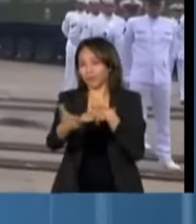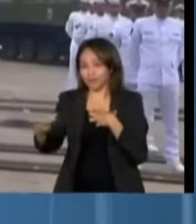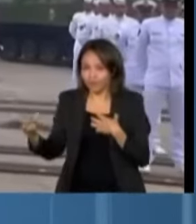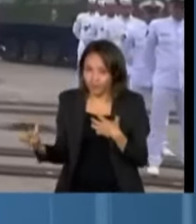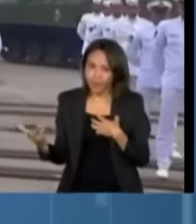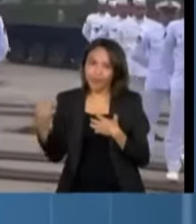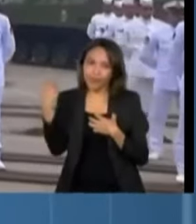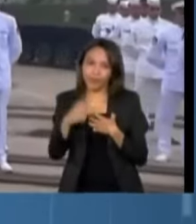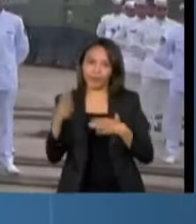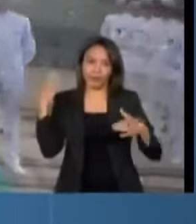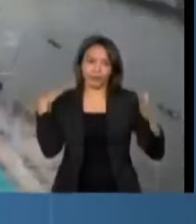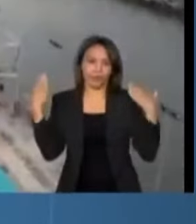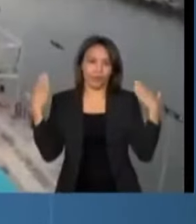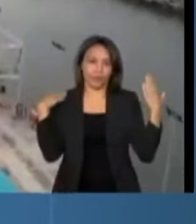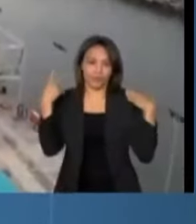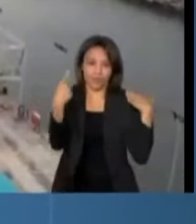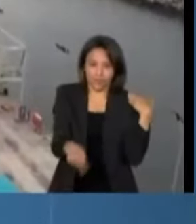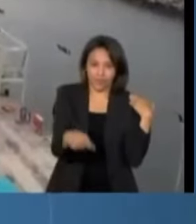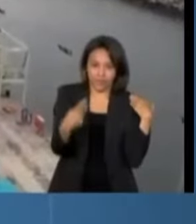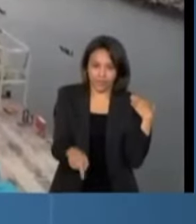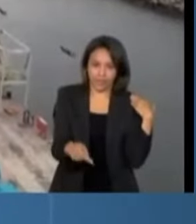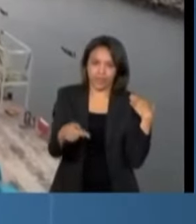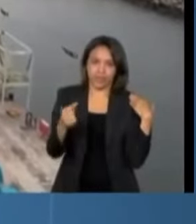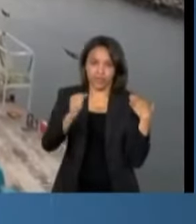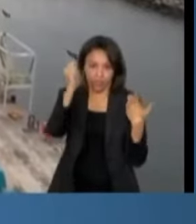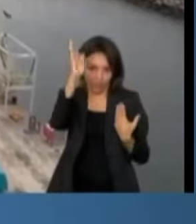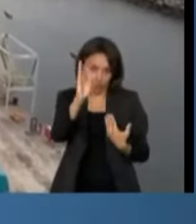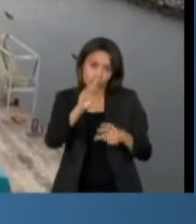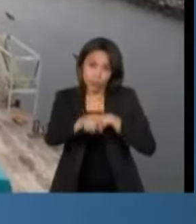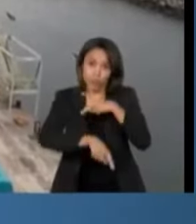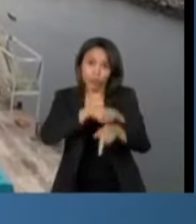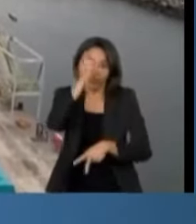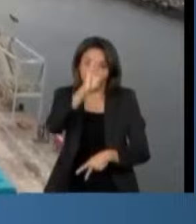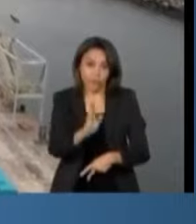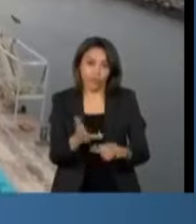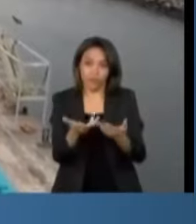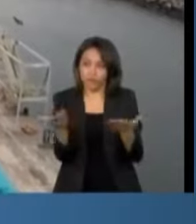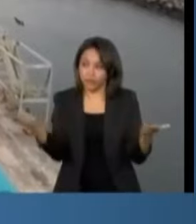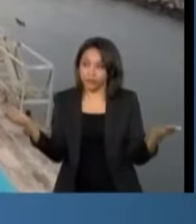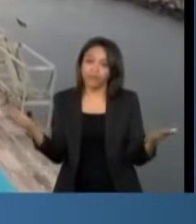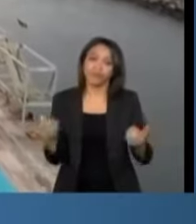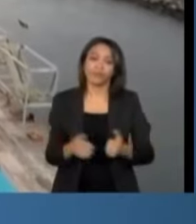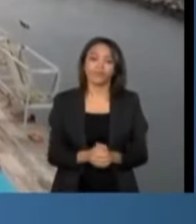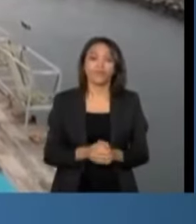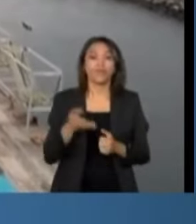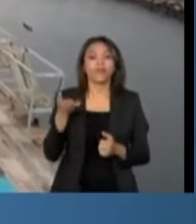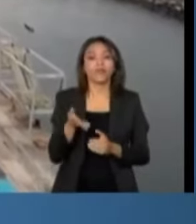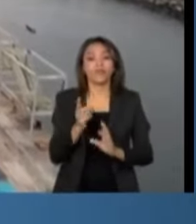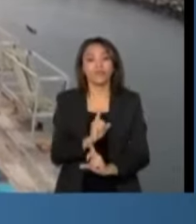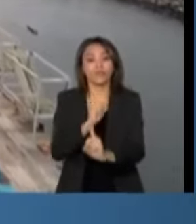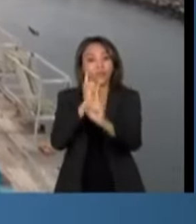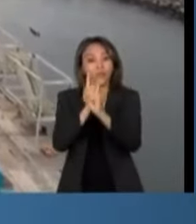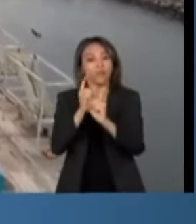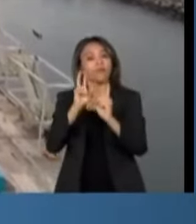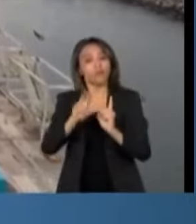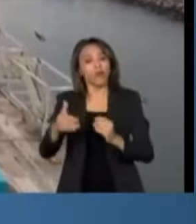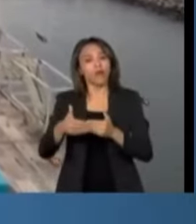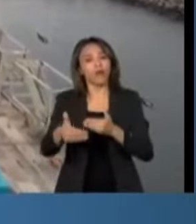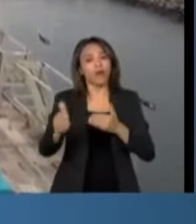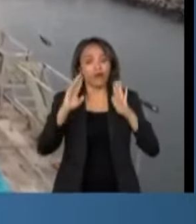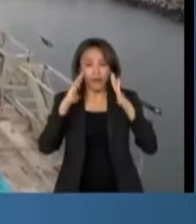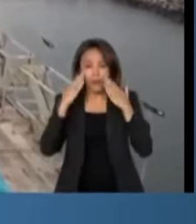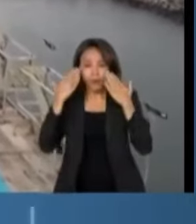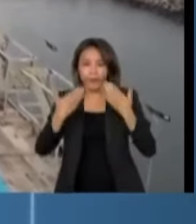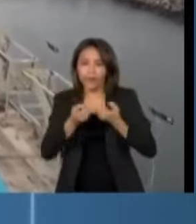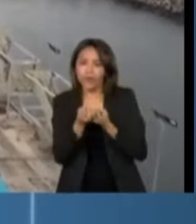das vítimas da ditadura militar do nosso país não pode ser esquecida. Repito, eu entendo o movimento, entendendo